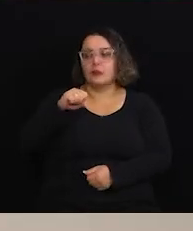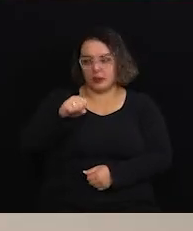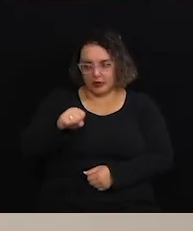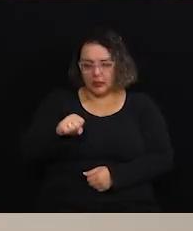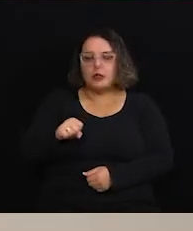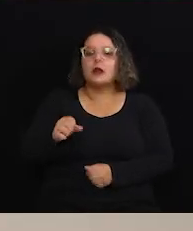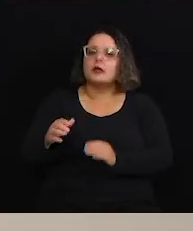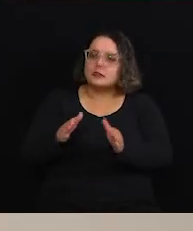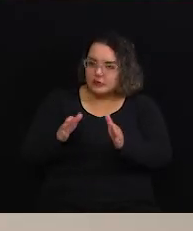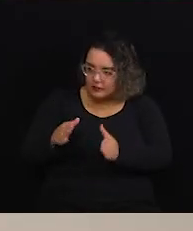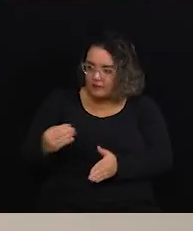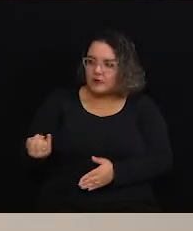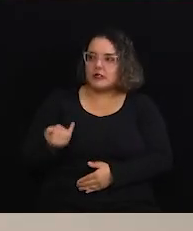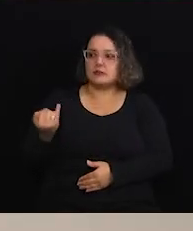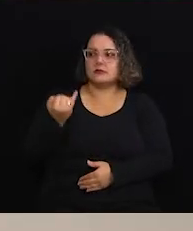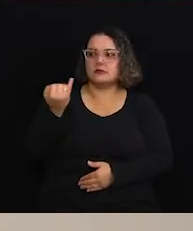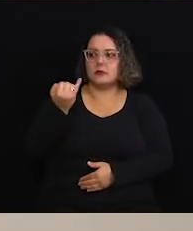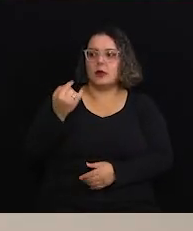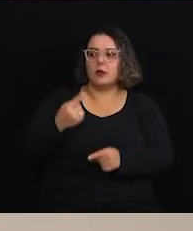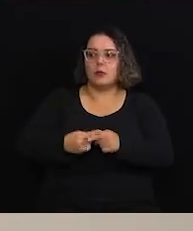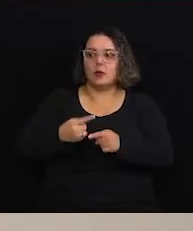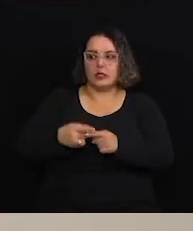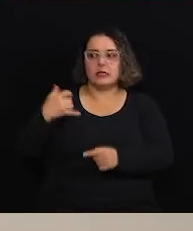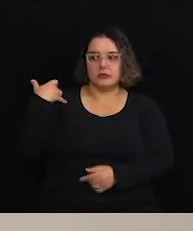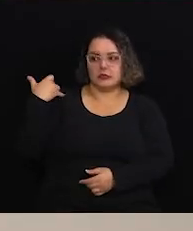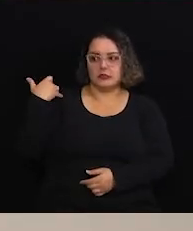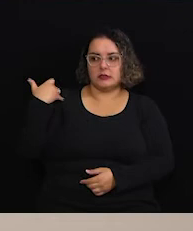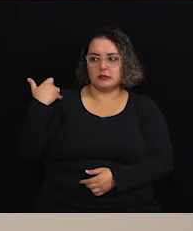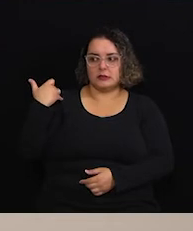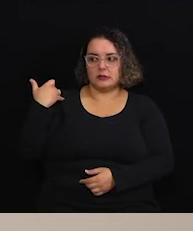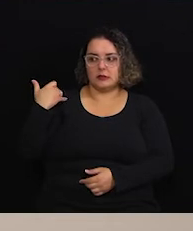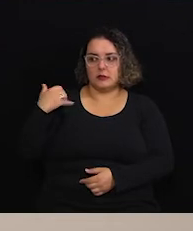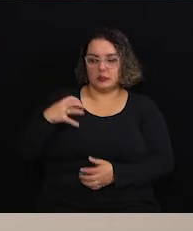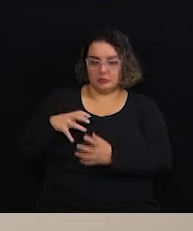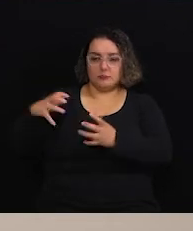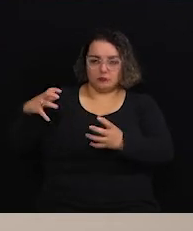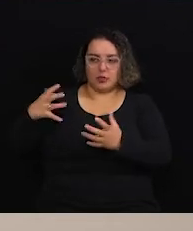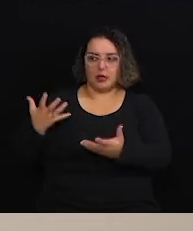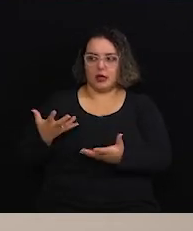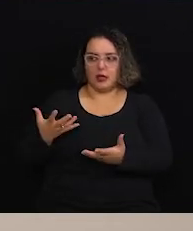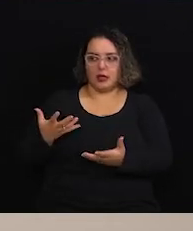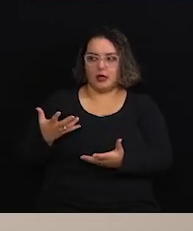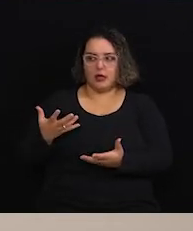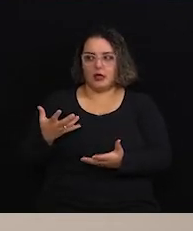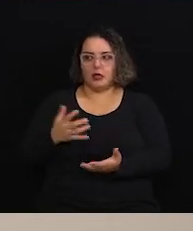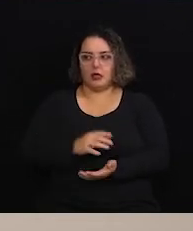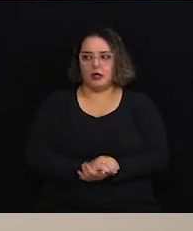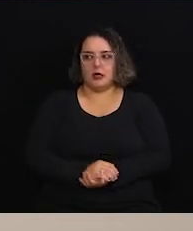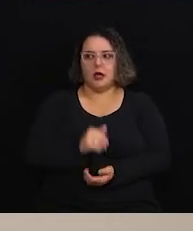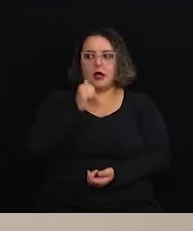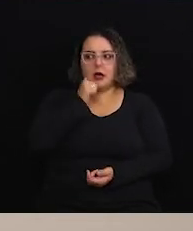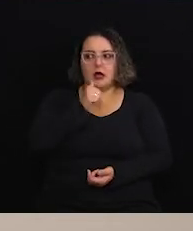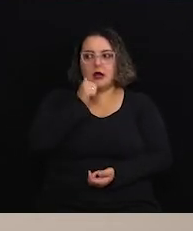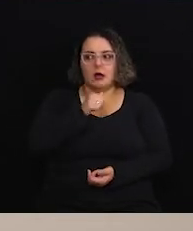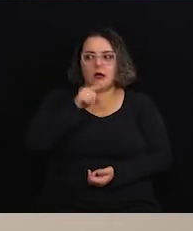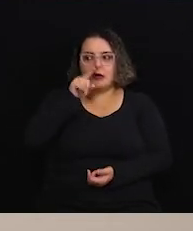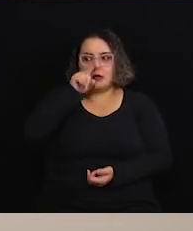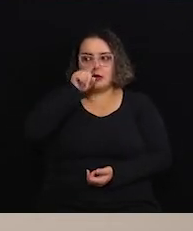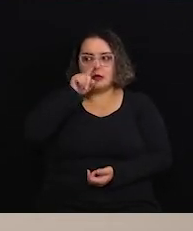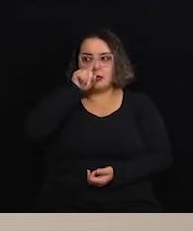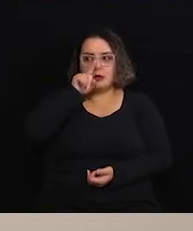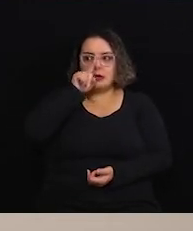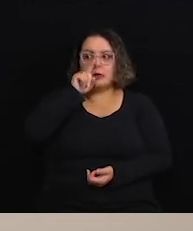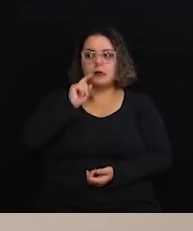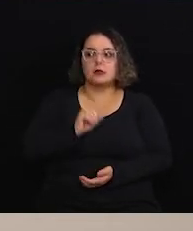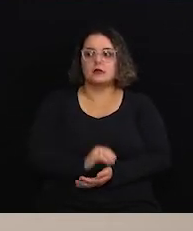Isso, essa fase é muito importante, inclusive porque nessa idade, né, mais velha, é a idade que a mulher começa a ter riscos